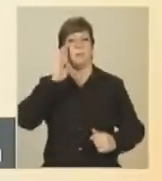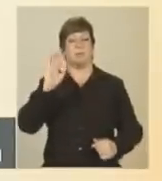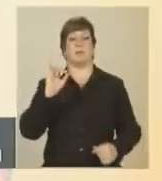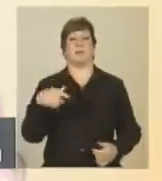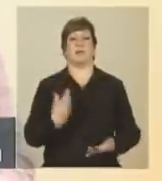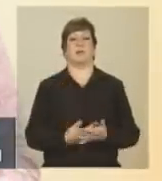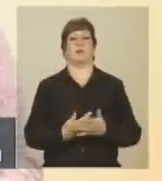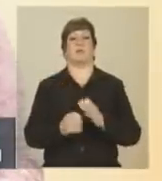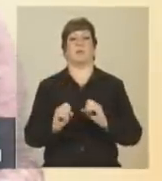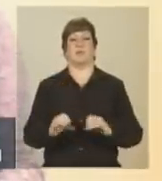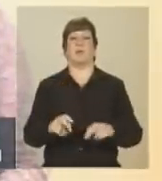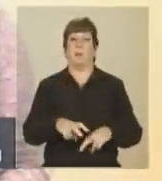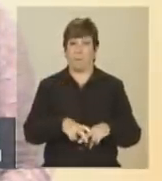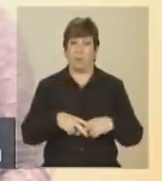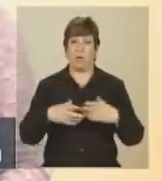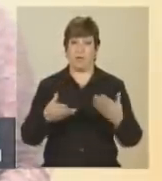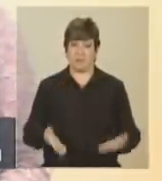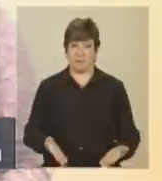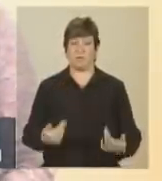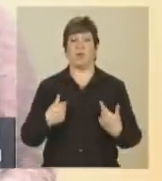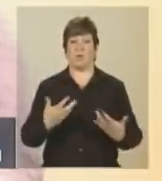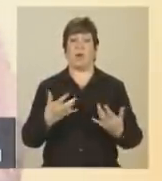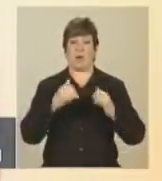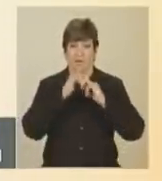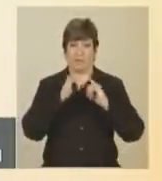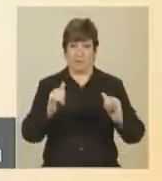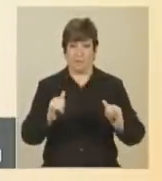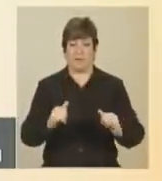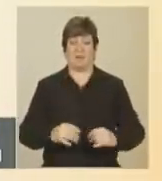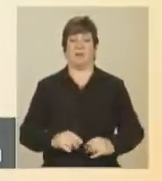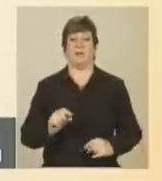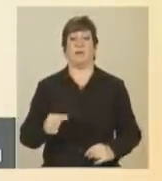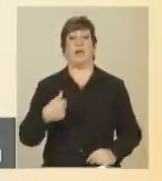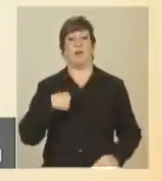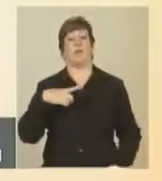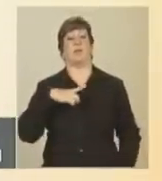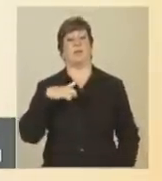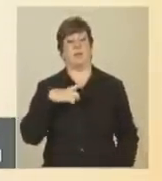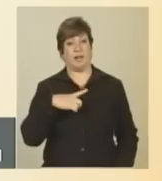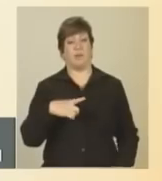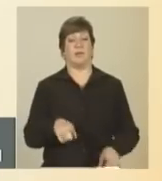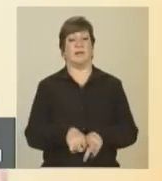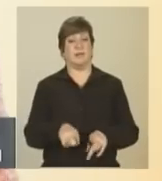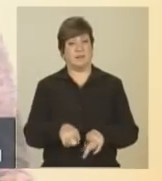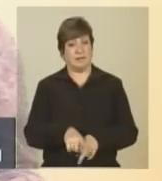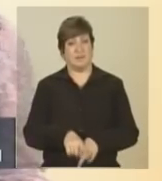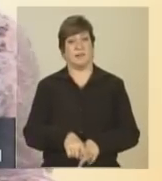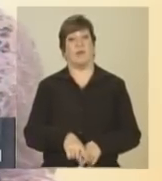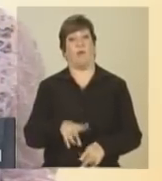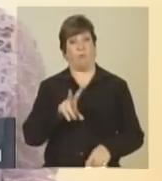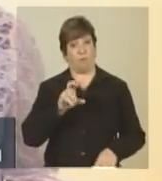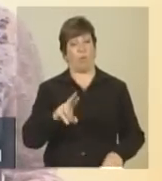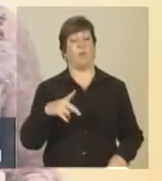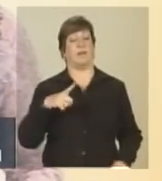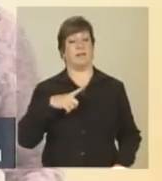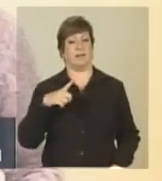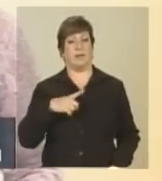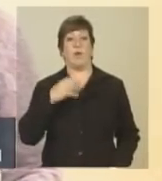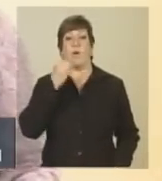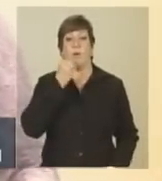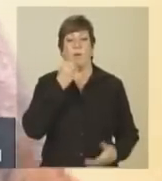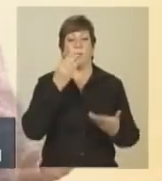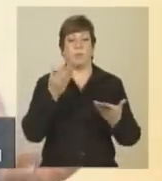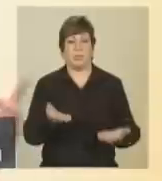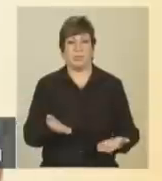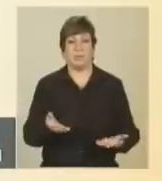educação. E, por isso, eu quero dizer que eu tenho e terei a oportunidade de